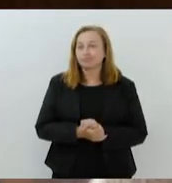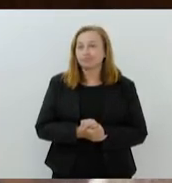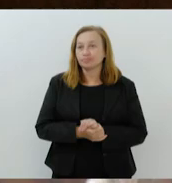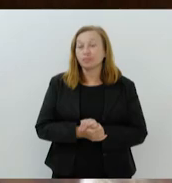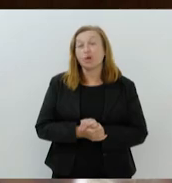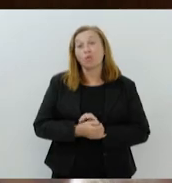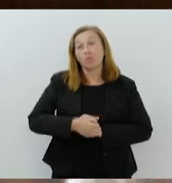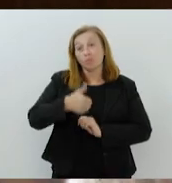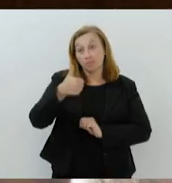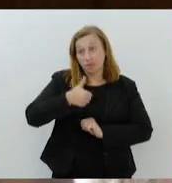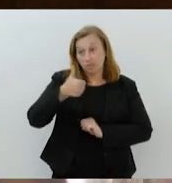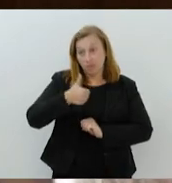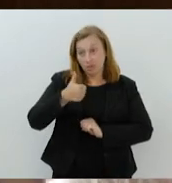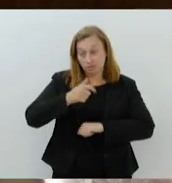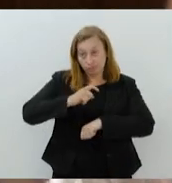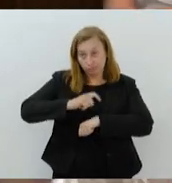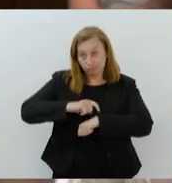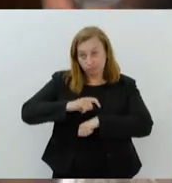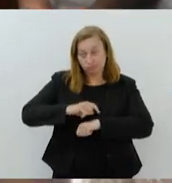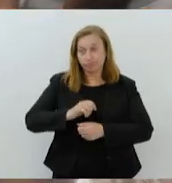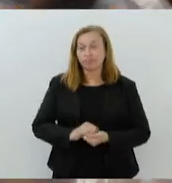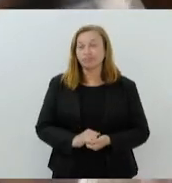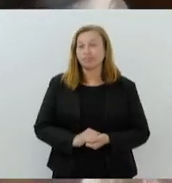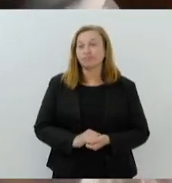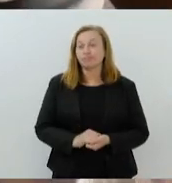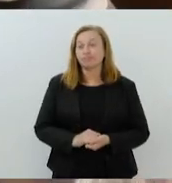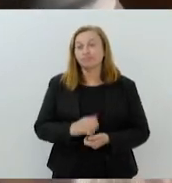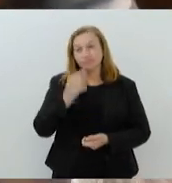este é o primeiro ponto.